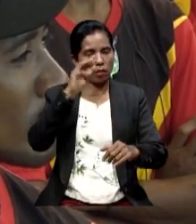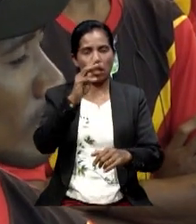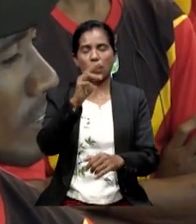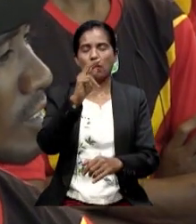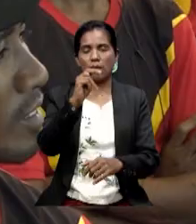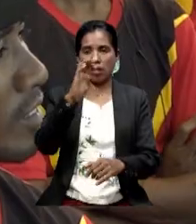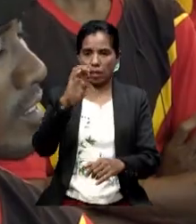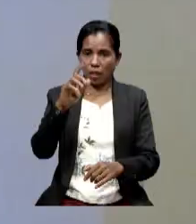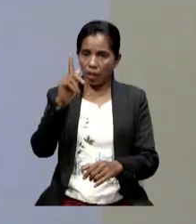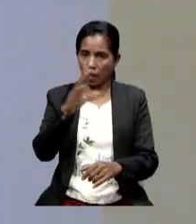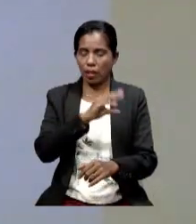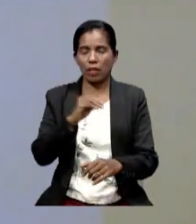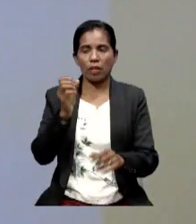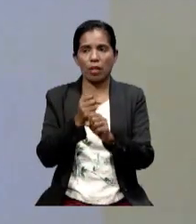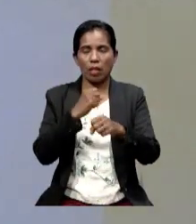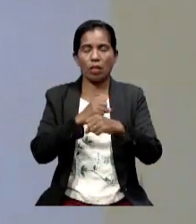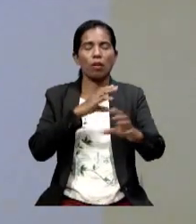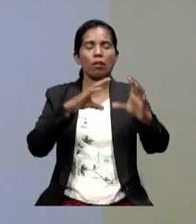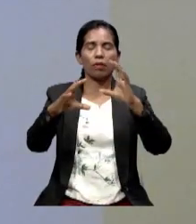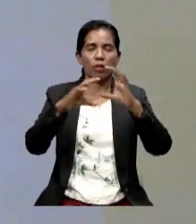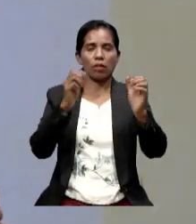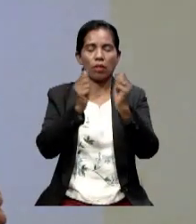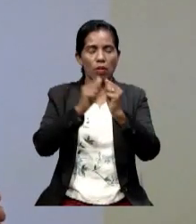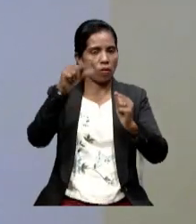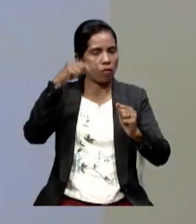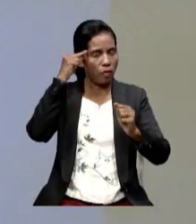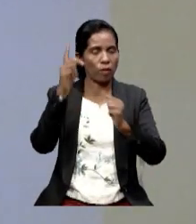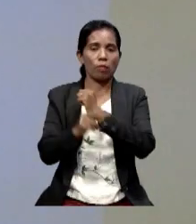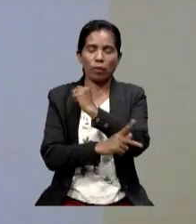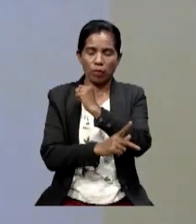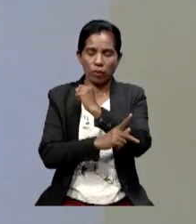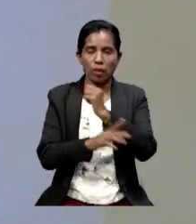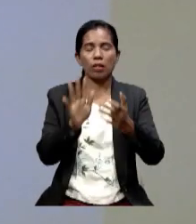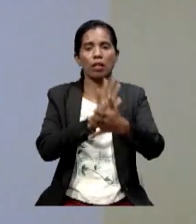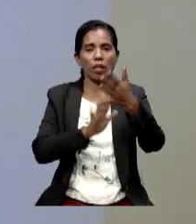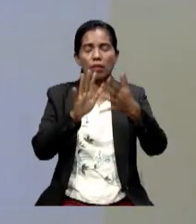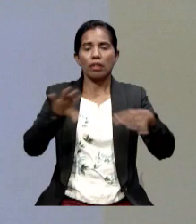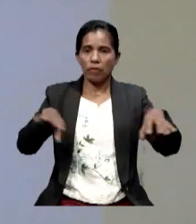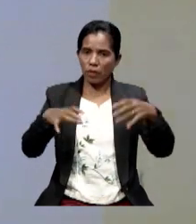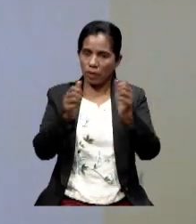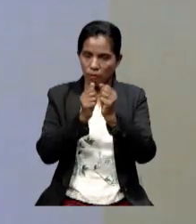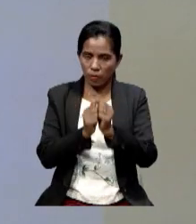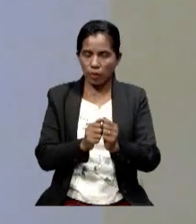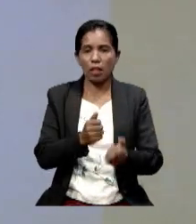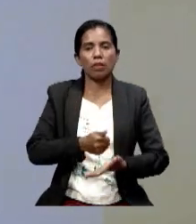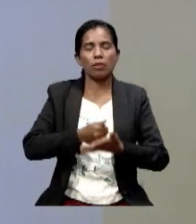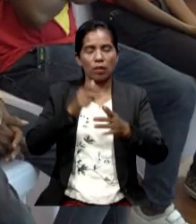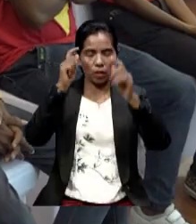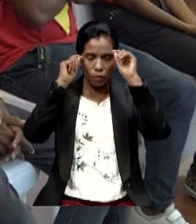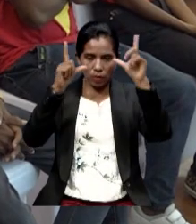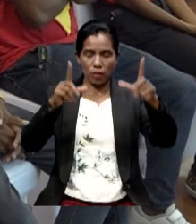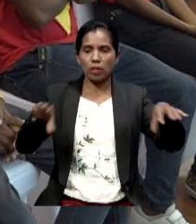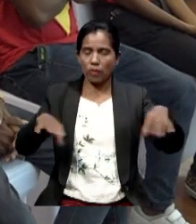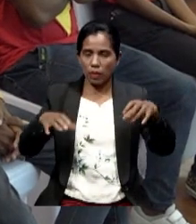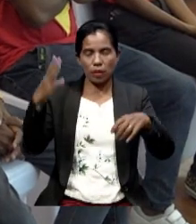Estrangeiros no Cooperação, halona comunicação ho governo Portugal, atu celebra acordo, nune, bele trata Timor-Ancira ba servisu